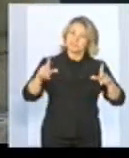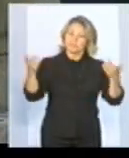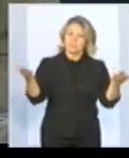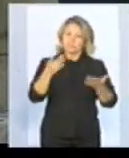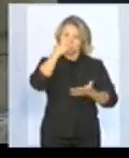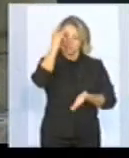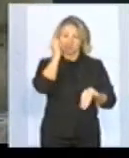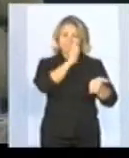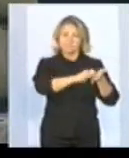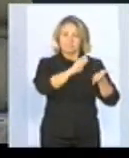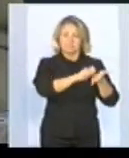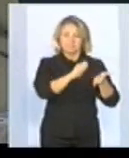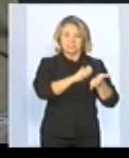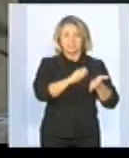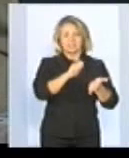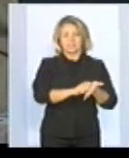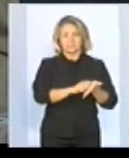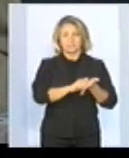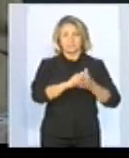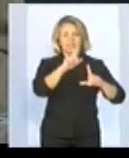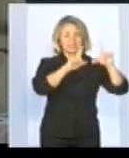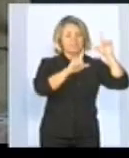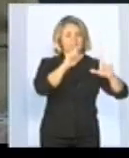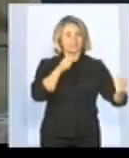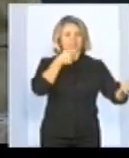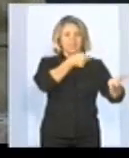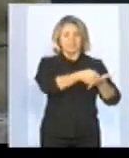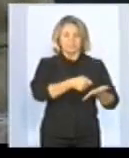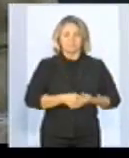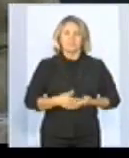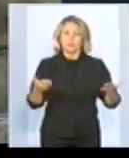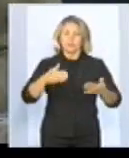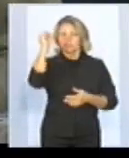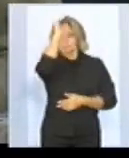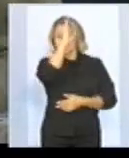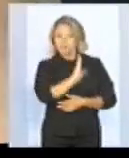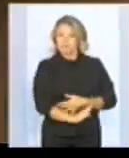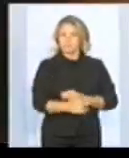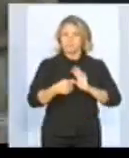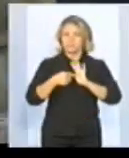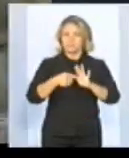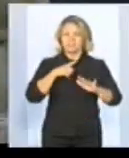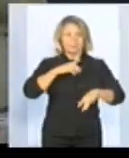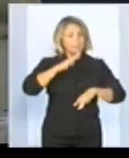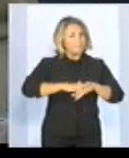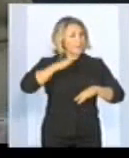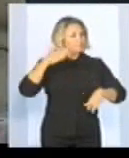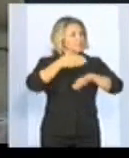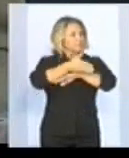bastante reflexivo, como o pessoal da Tansini demonstrou. O Brasil é um dos países que tem o menor índice de